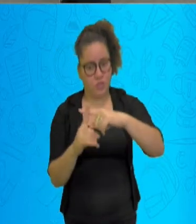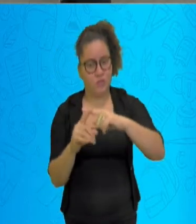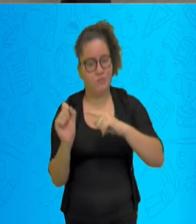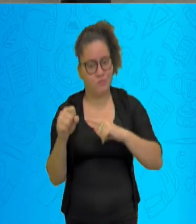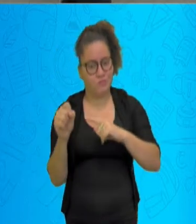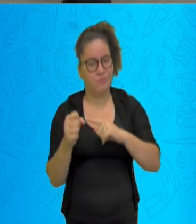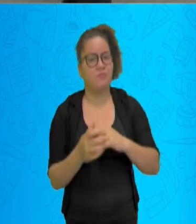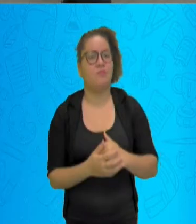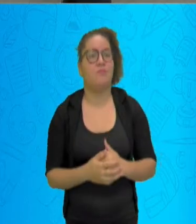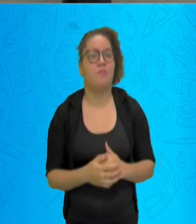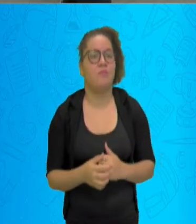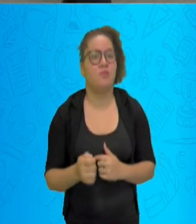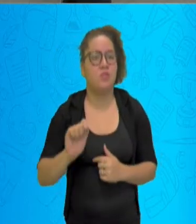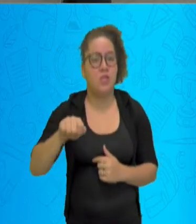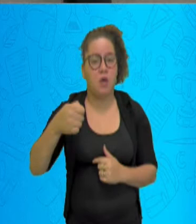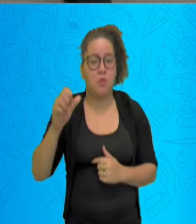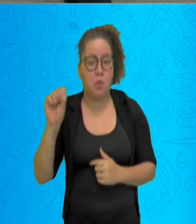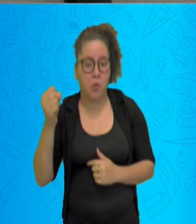do 8.